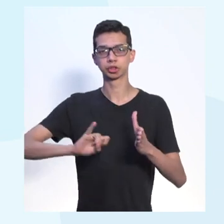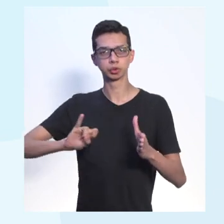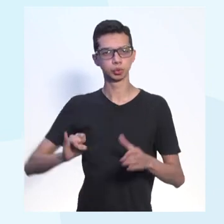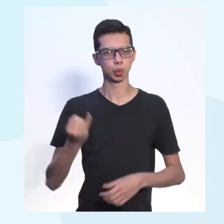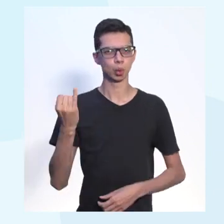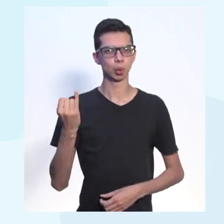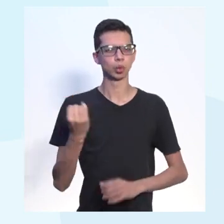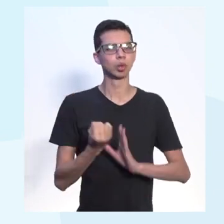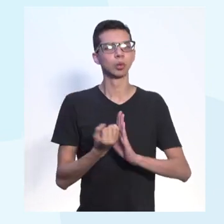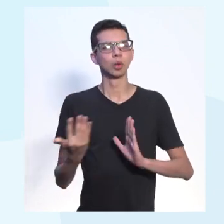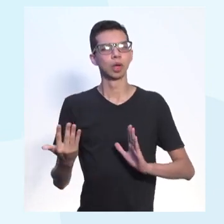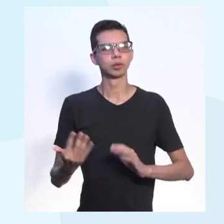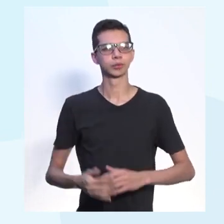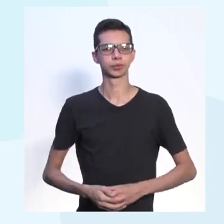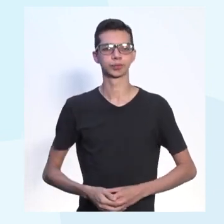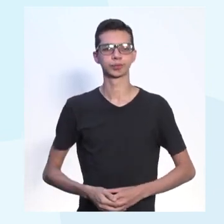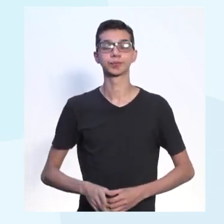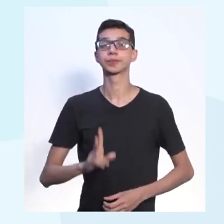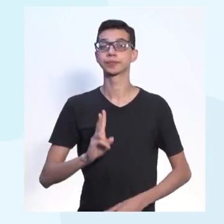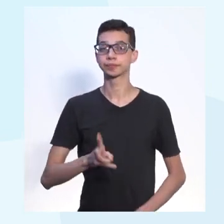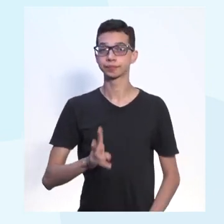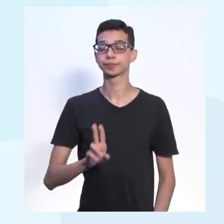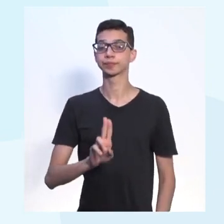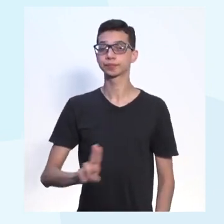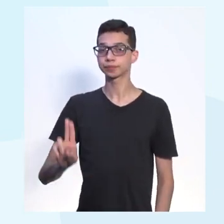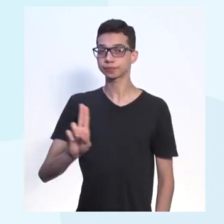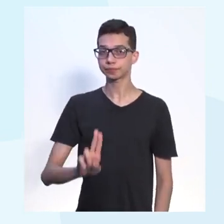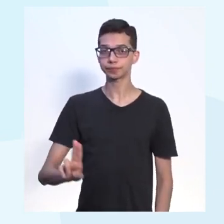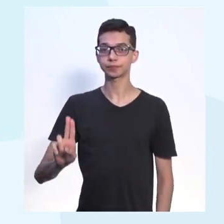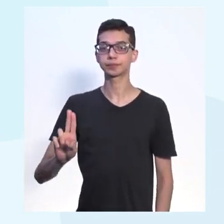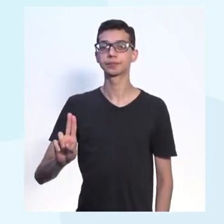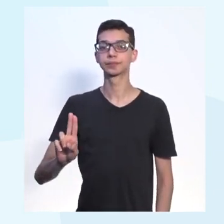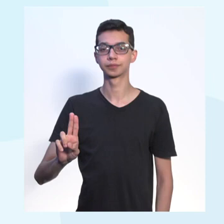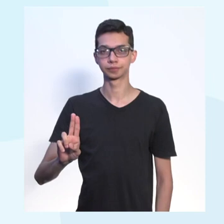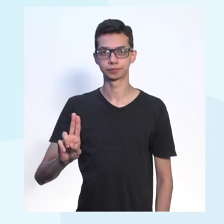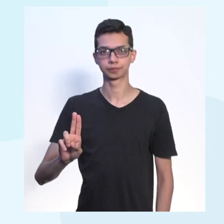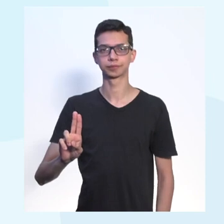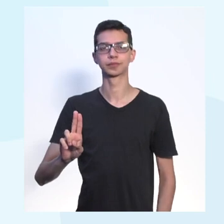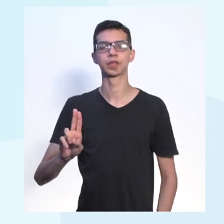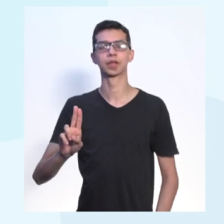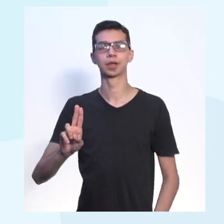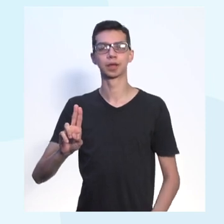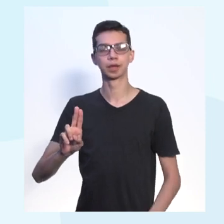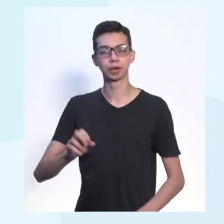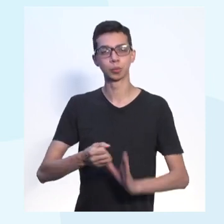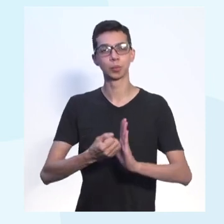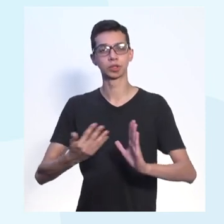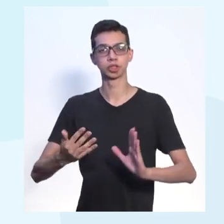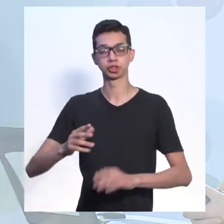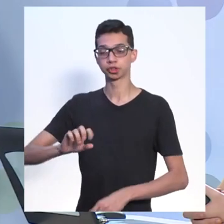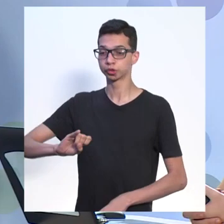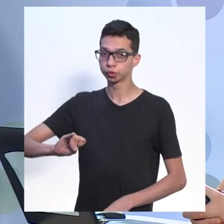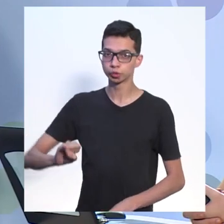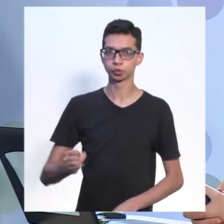é sempre aplicada ao capital. Então, isso é importante de guardar. O